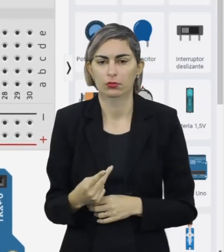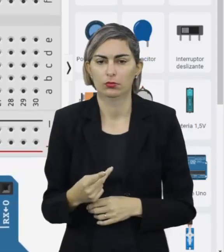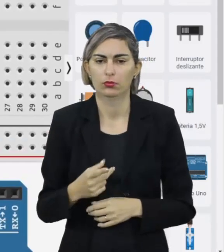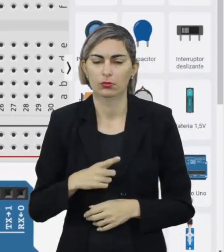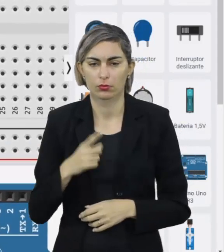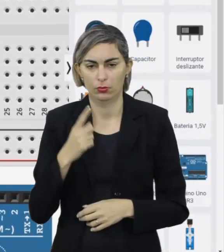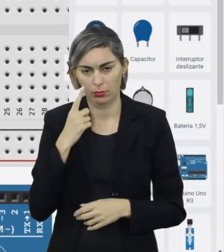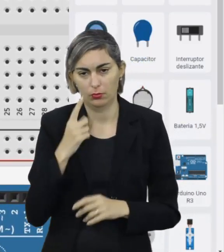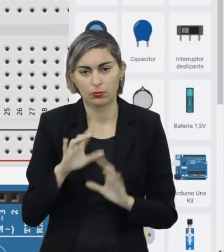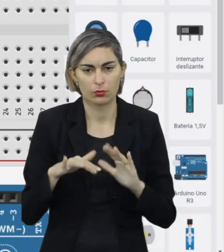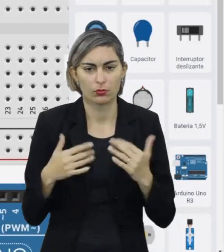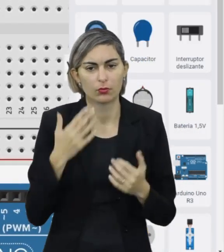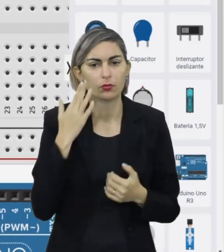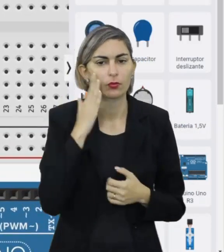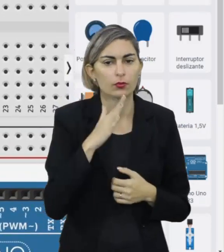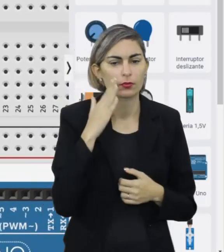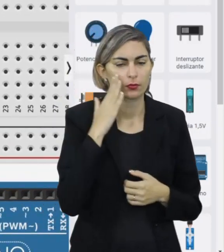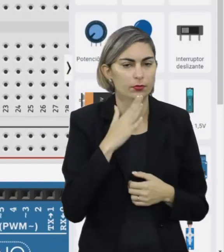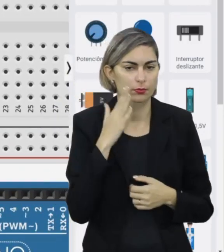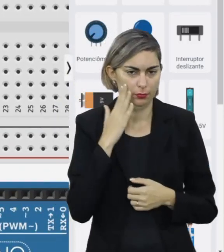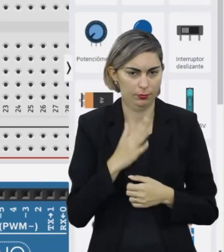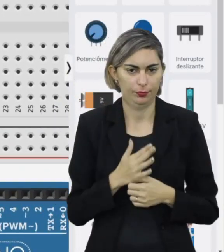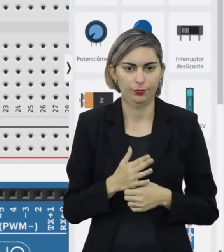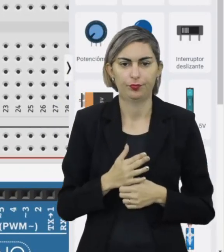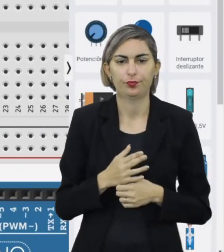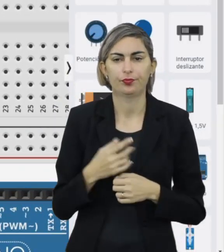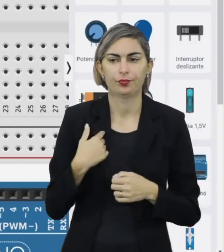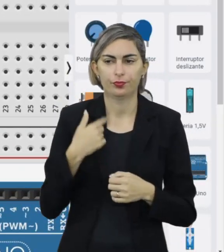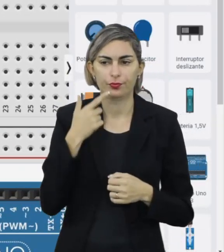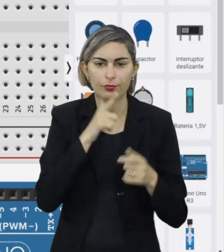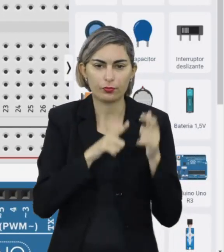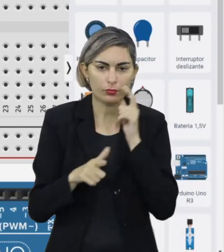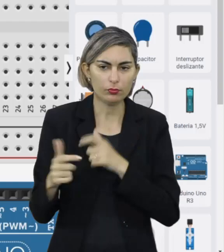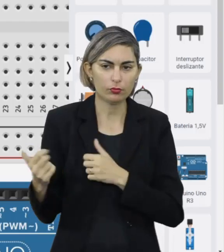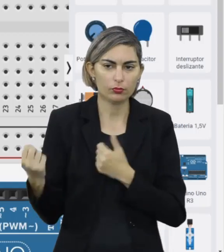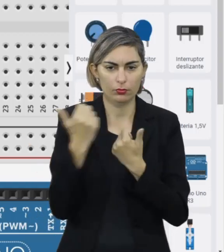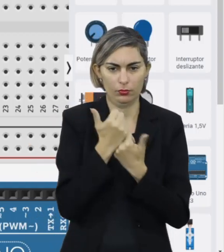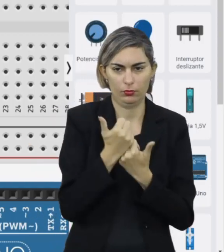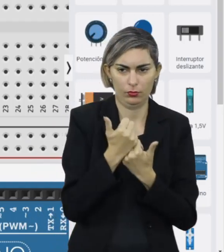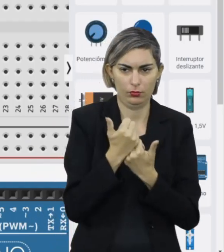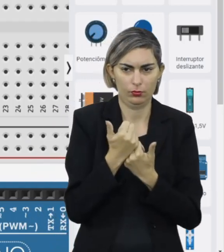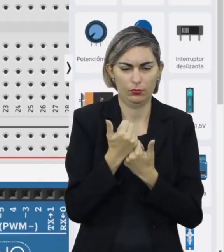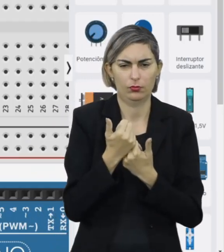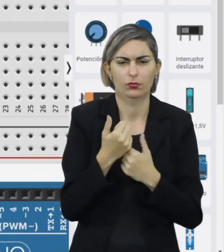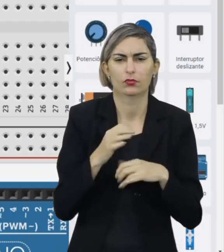tá? Então vamos entender direitinho. Deixa eu ver se eu consigo representar isso de